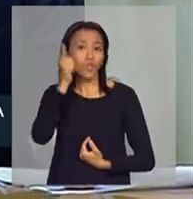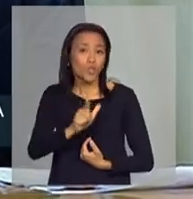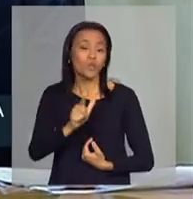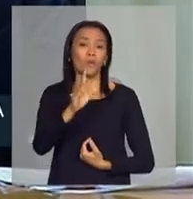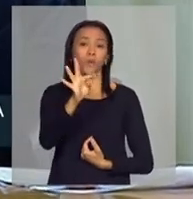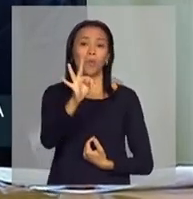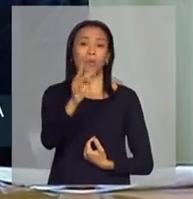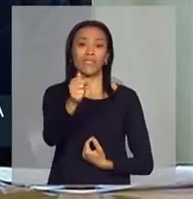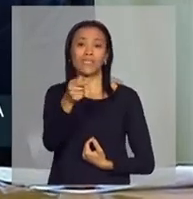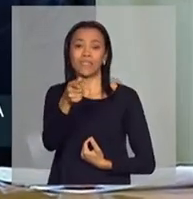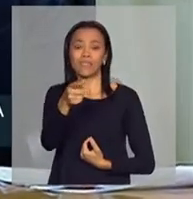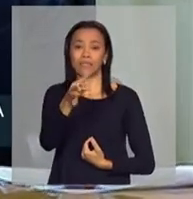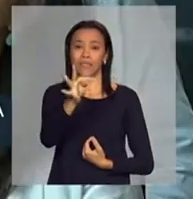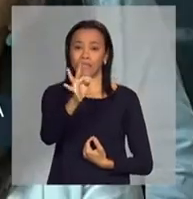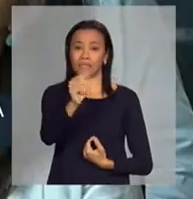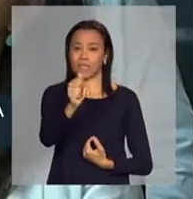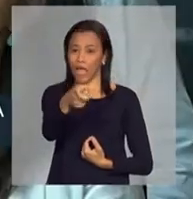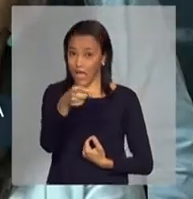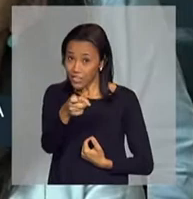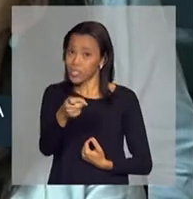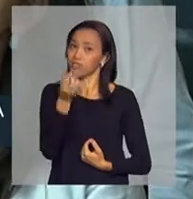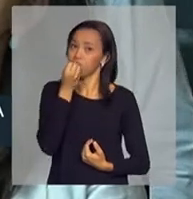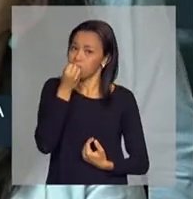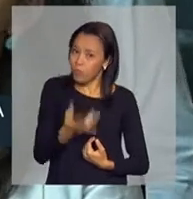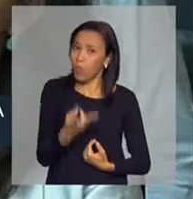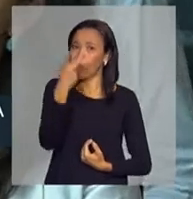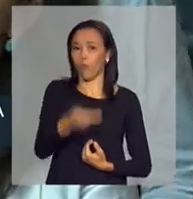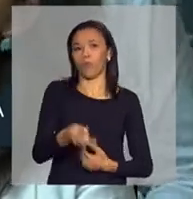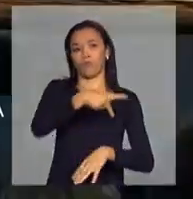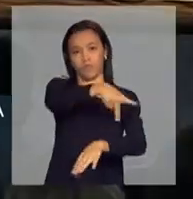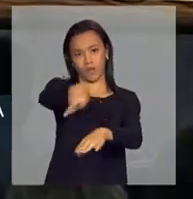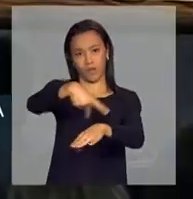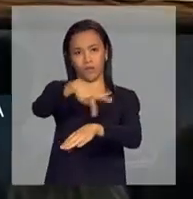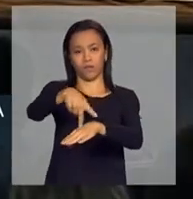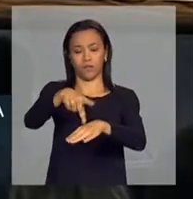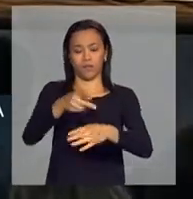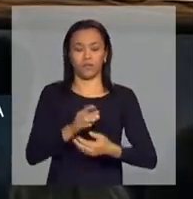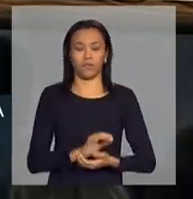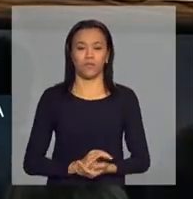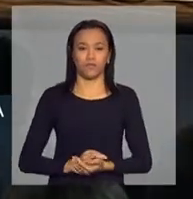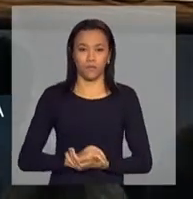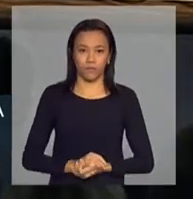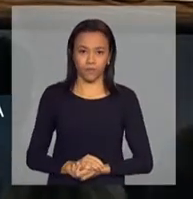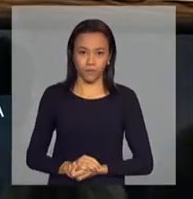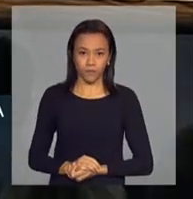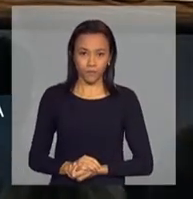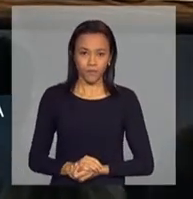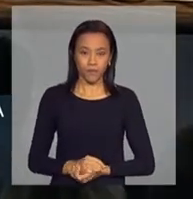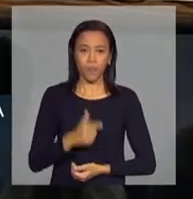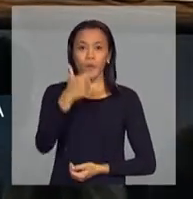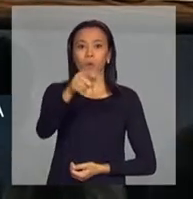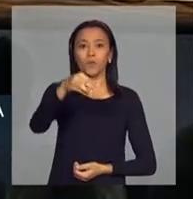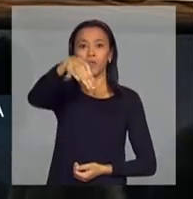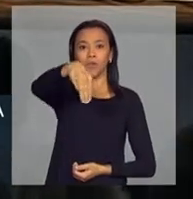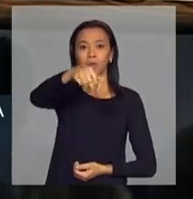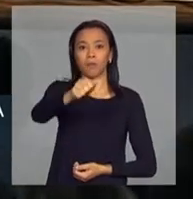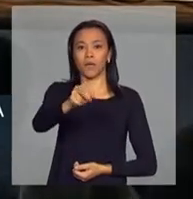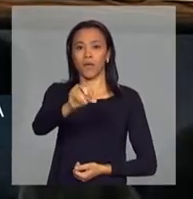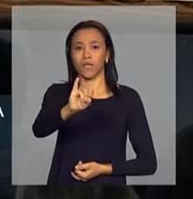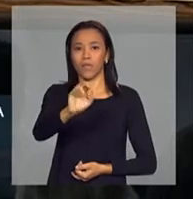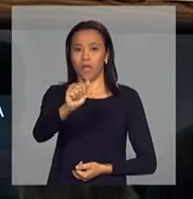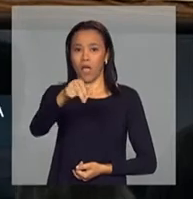taxa de crescimento satisfatória para o país uma o papa a Mariana da